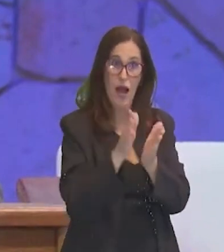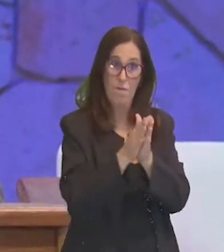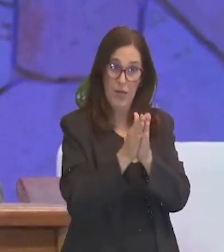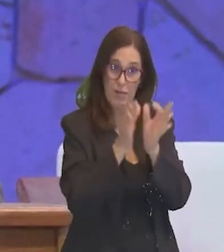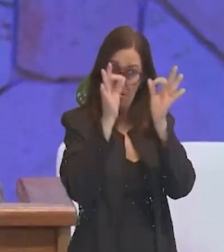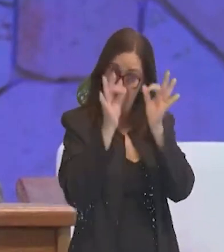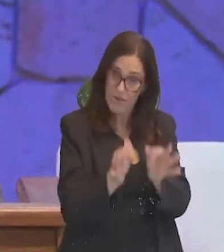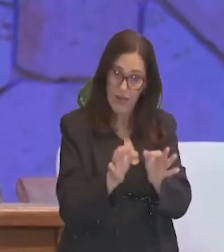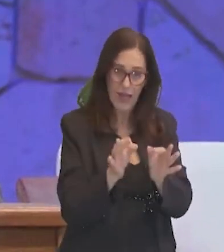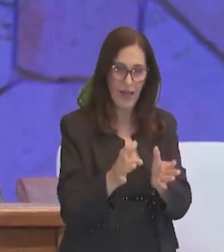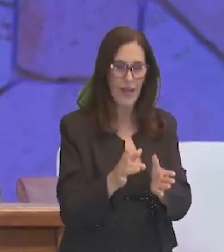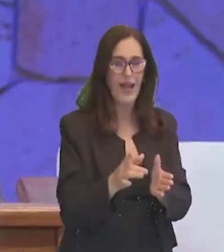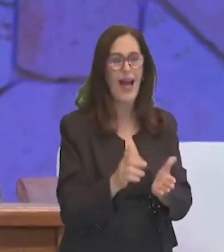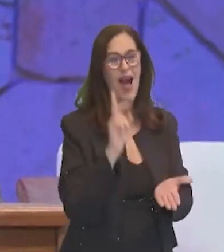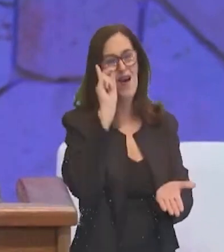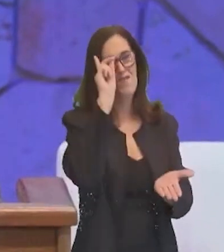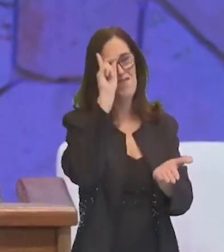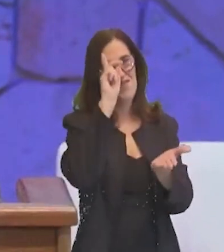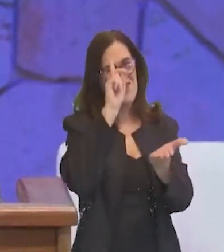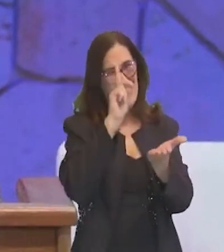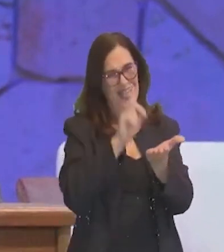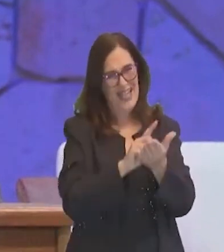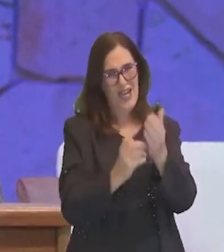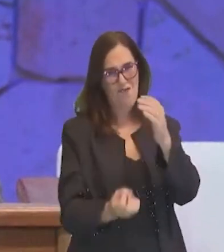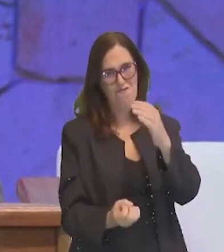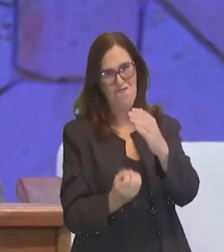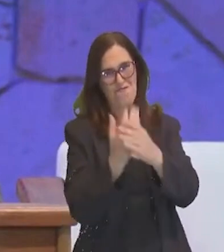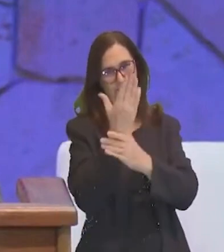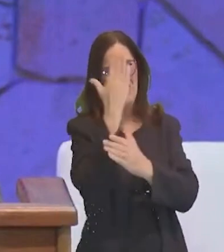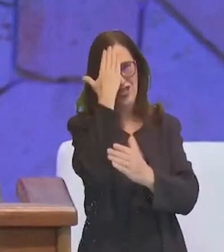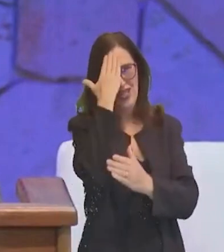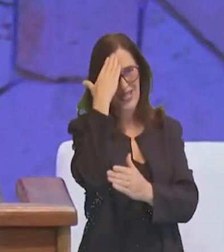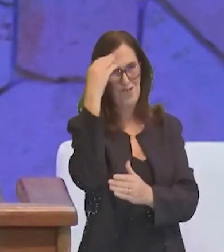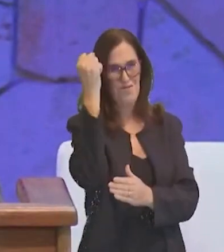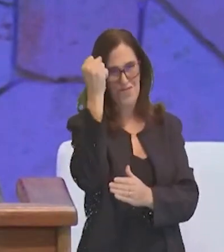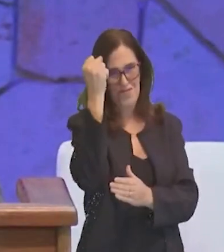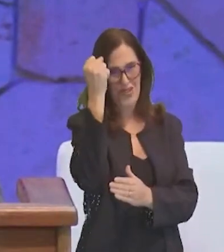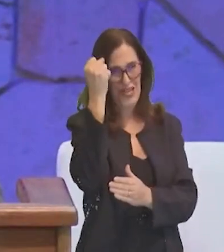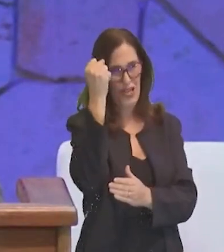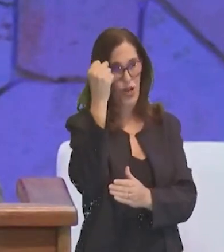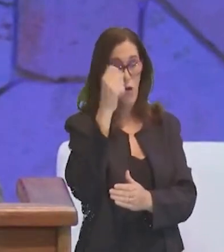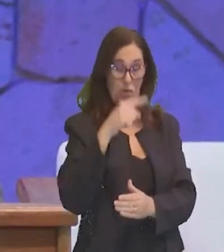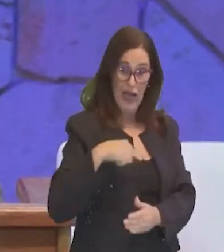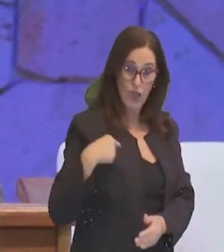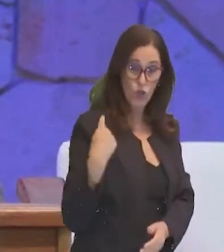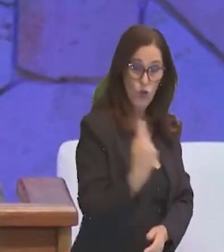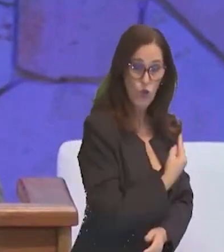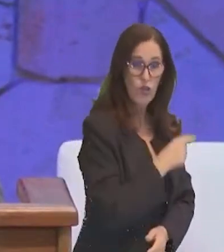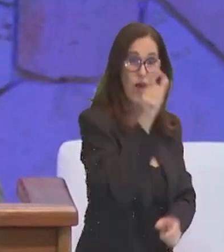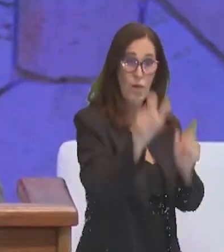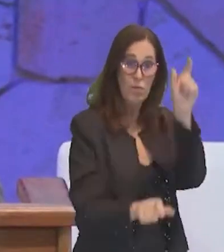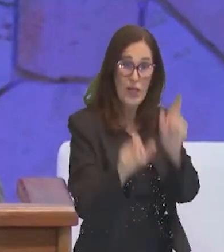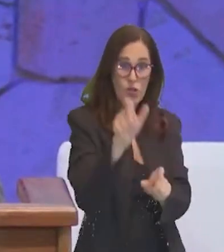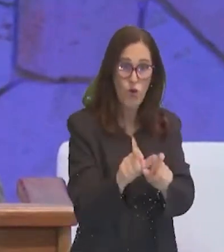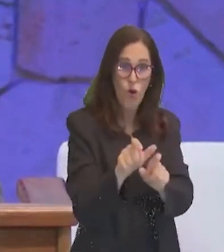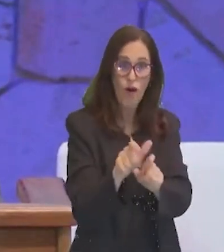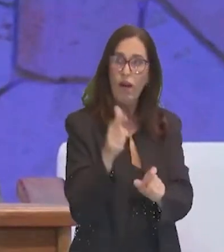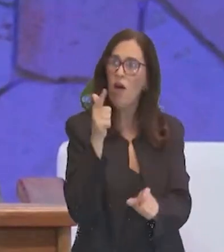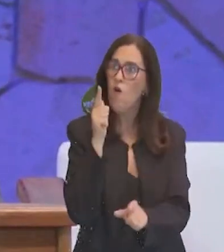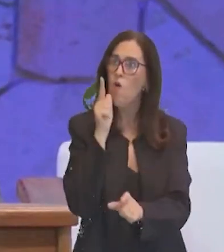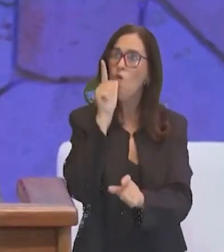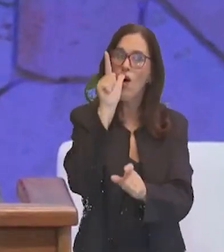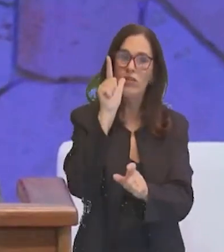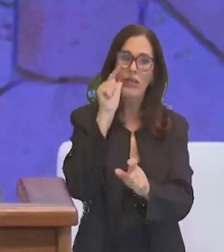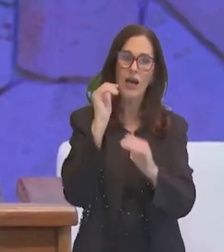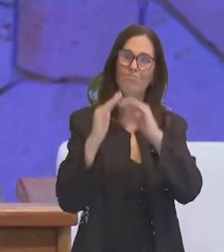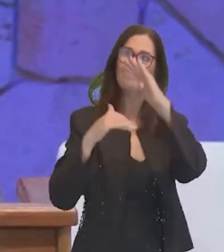Sagrada, ela é a verdadeira fonte de sabedoria para todo aquele que quer alcançar o seu